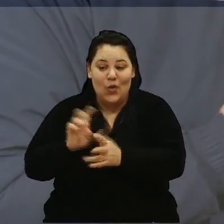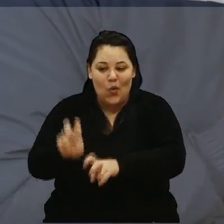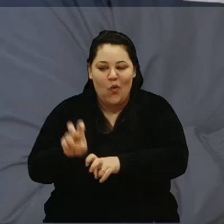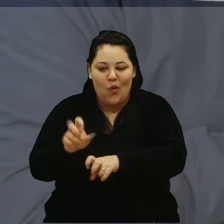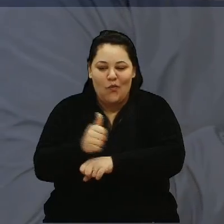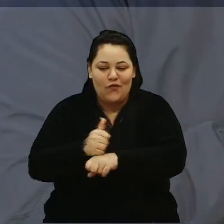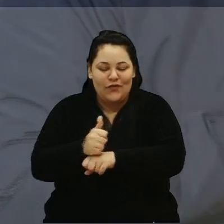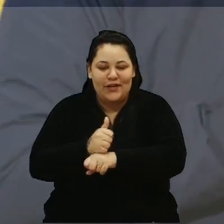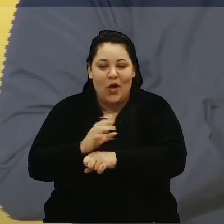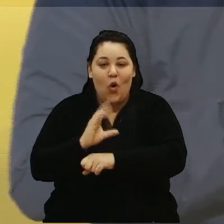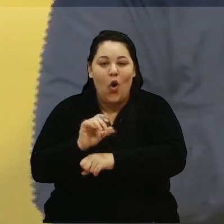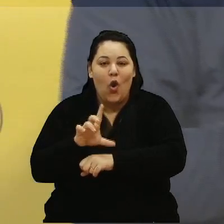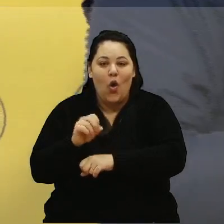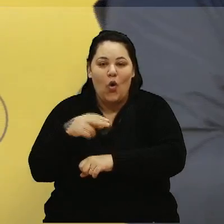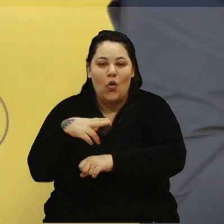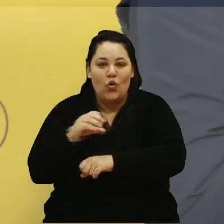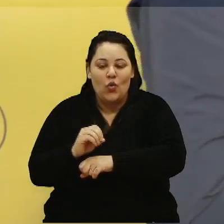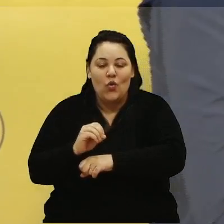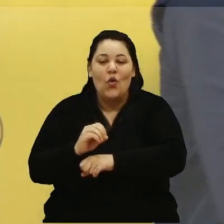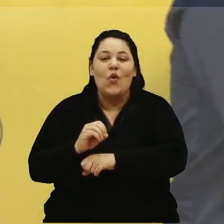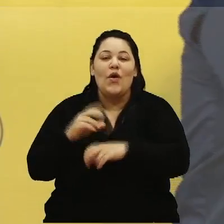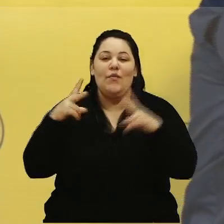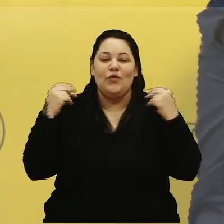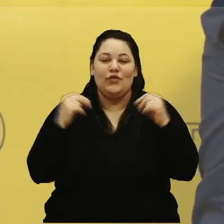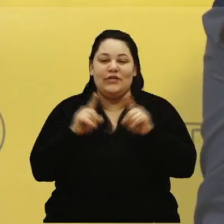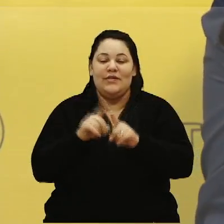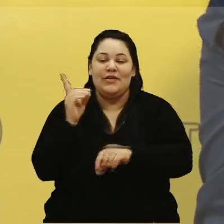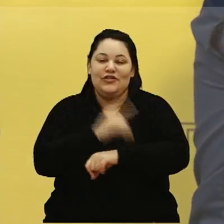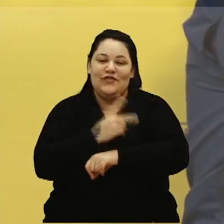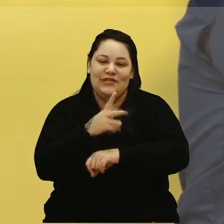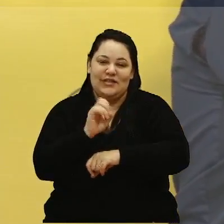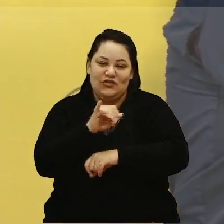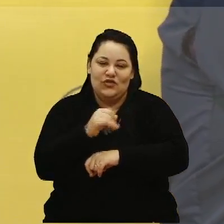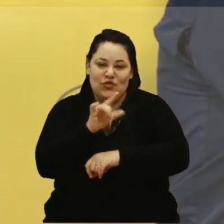do agricultor, né, dia 25 de julho. Obrigado, vereadora. Muito